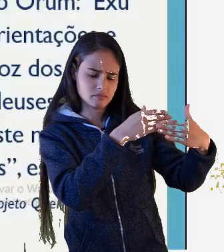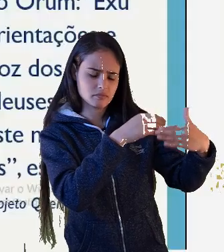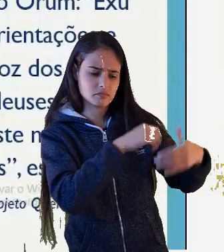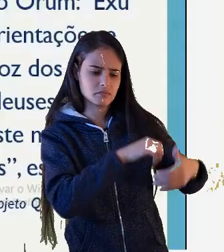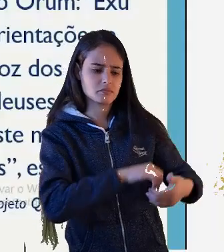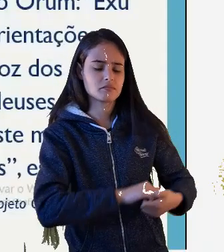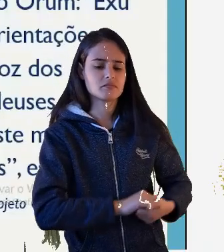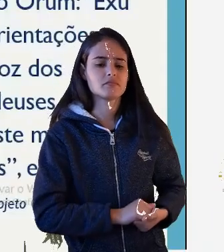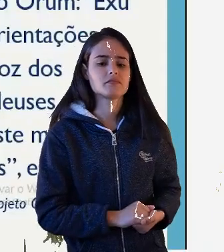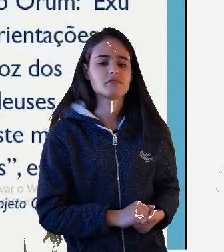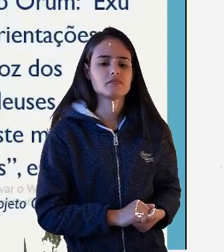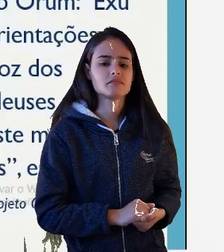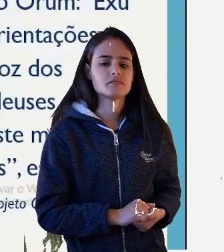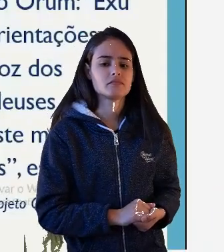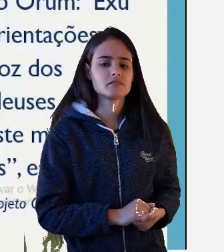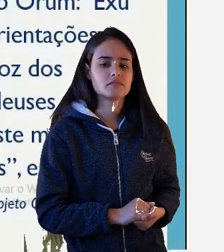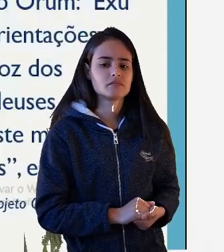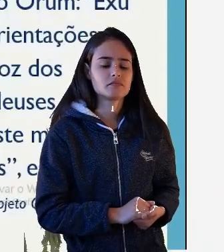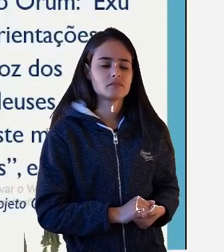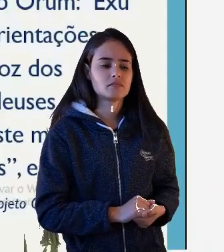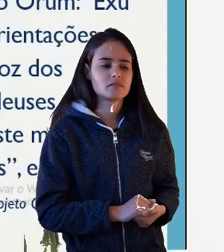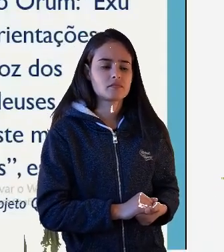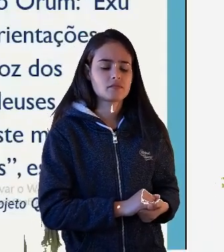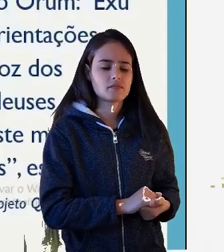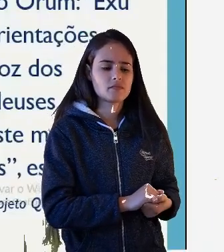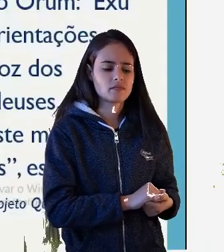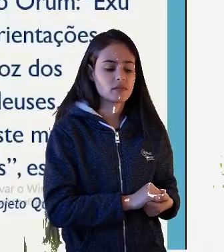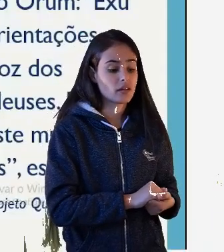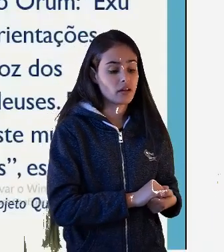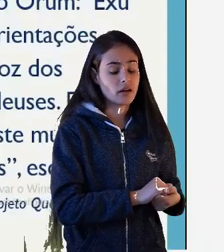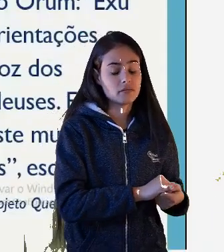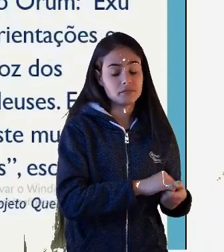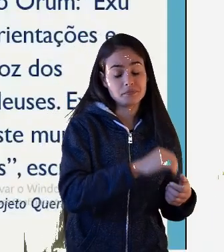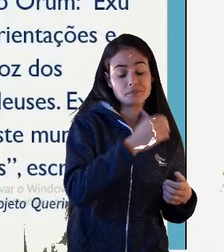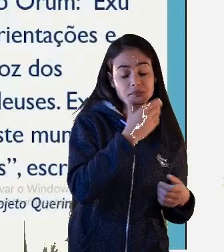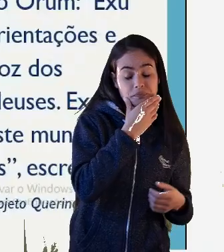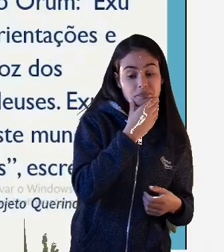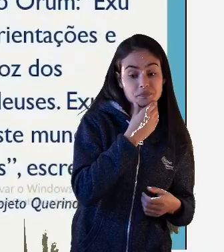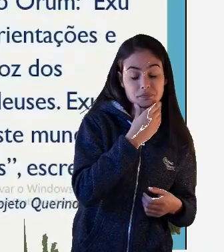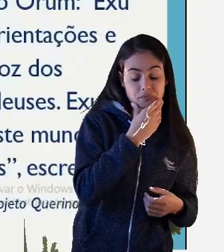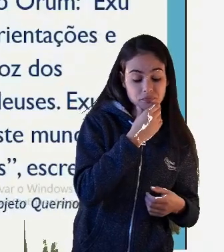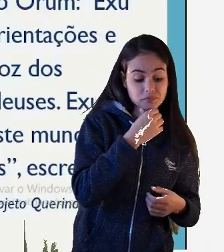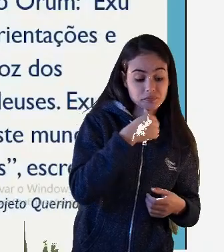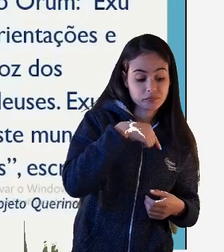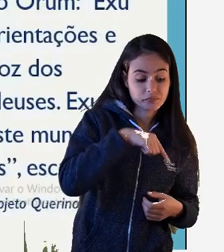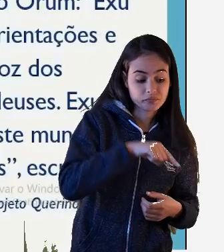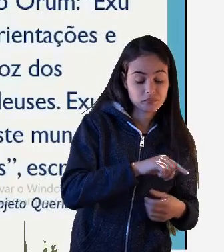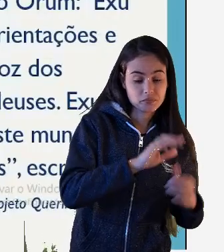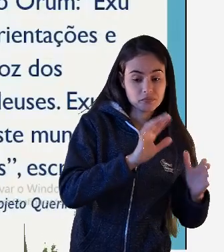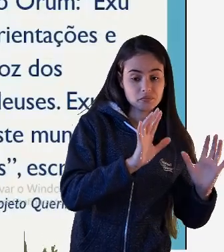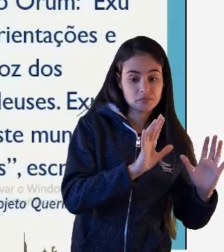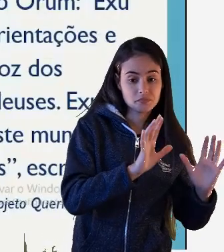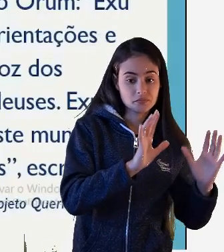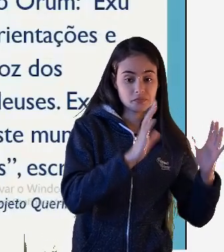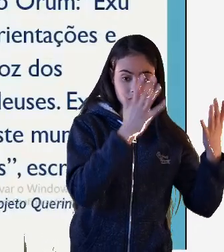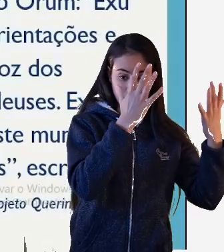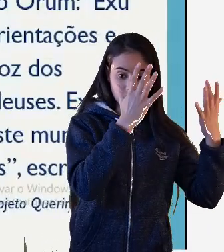depois condenando aquele show, né? Achando um absurdo, dizendo que ele blasfemou ali